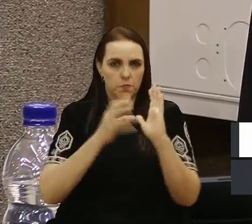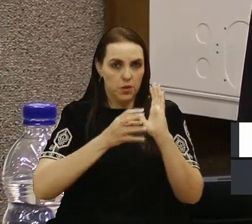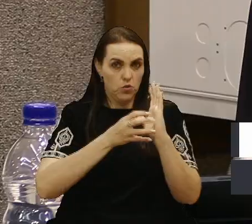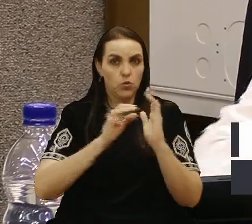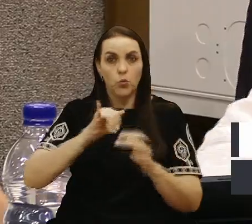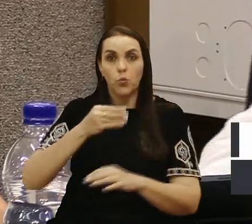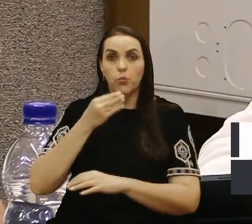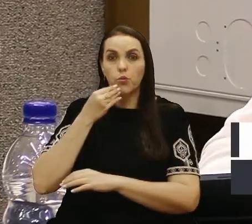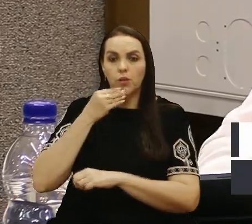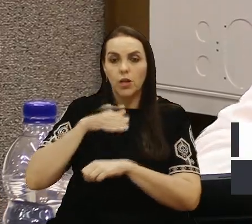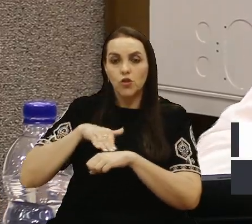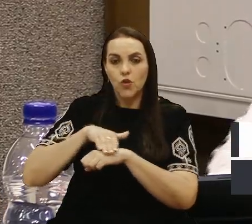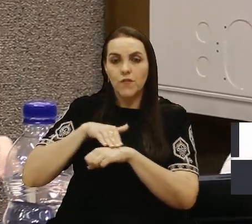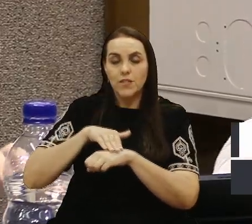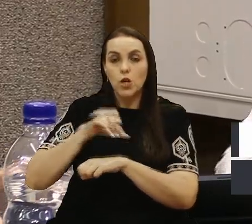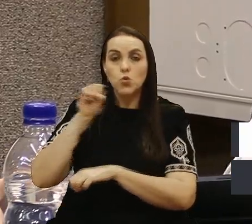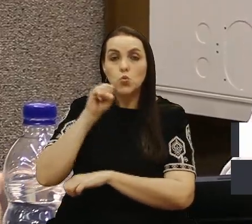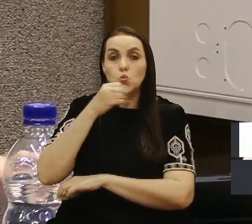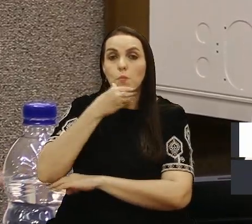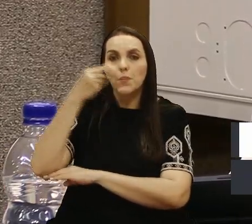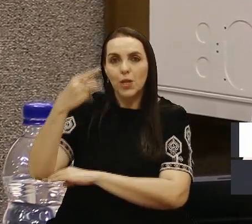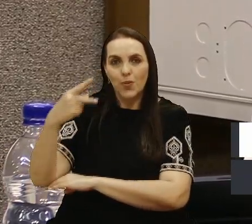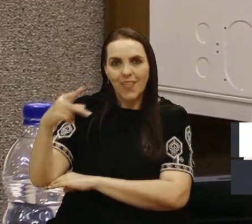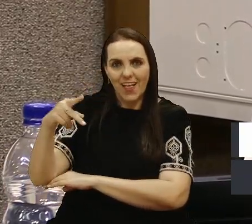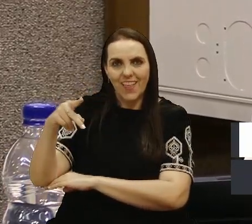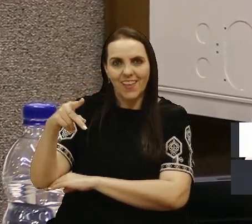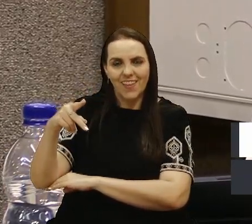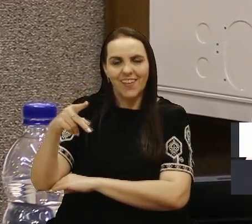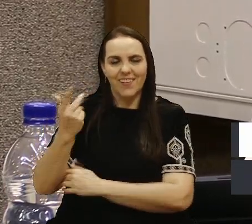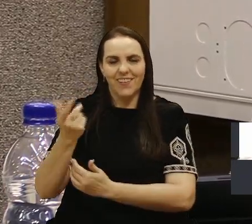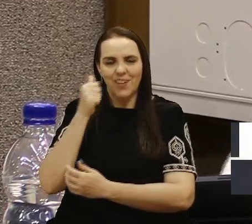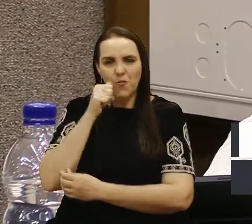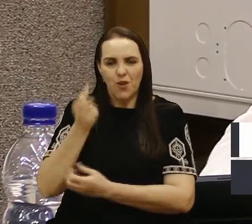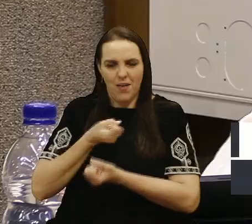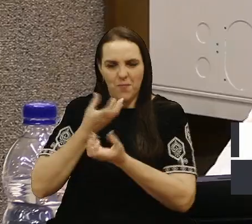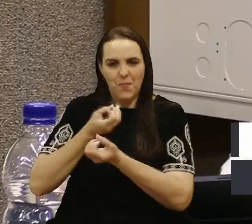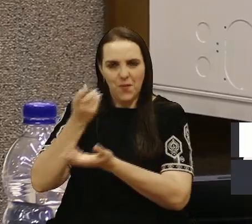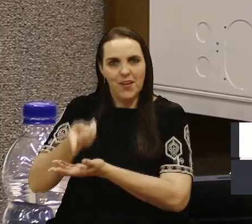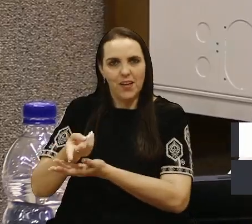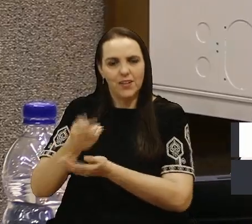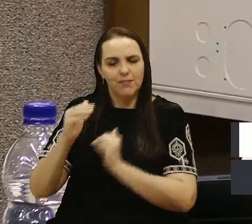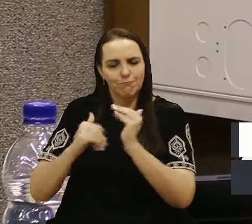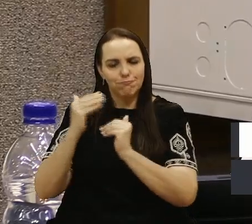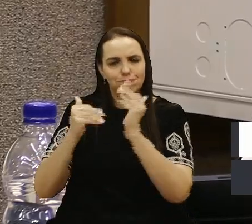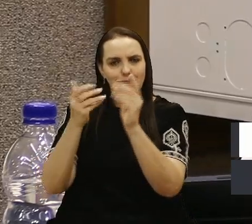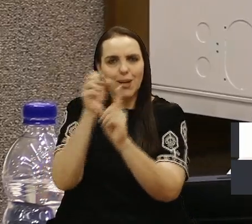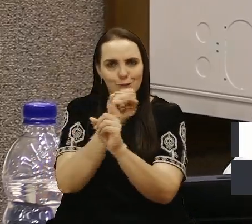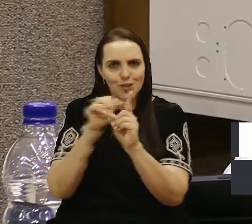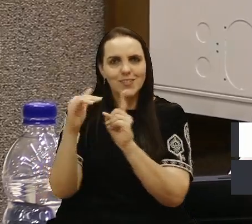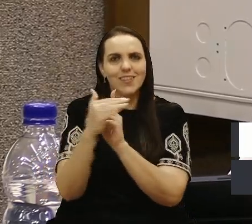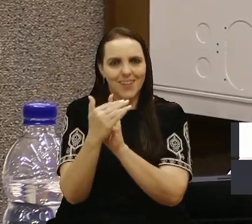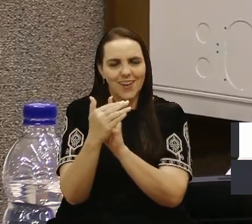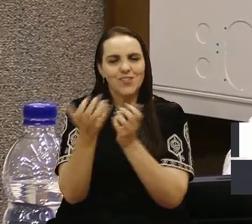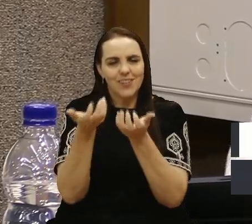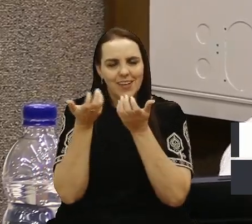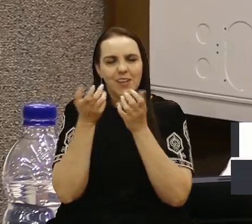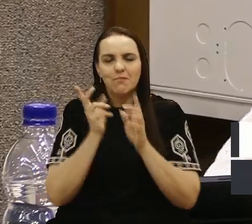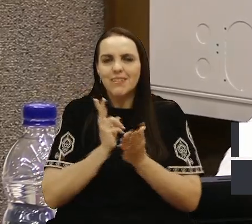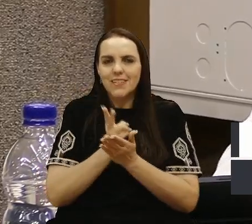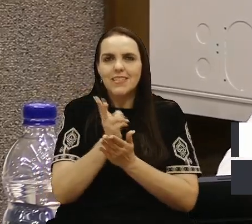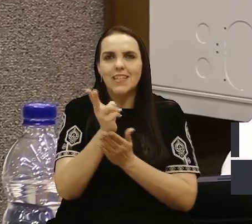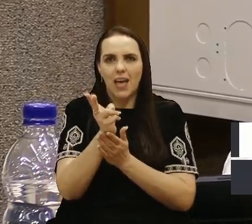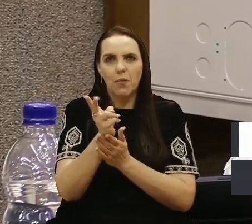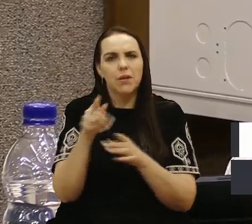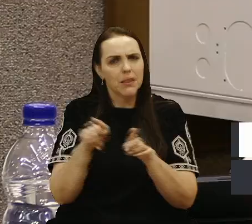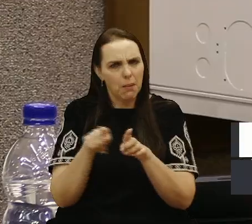com o senhor, que era sobrinho da Lila Ripoll. Então, obviamente, a sociedade avança e nós queremos sempre ser a vanguarda